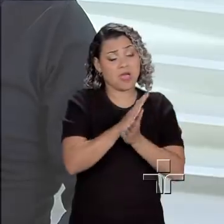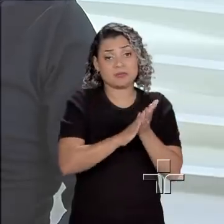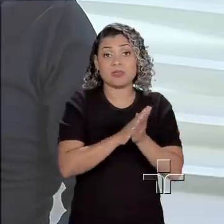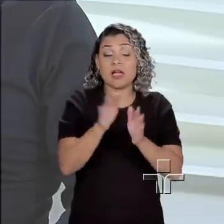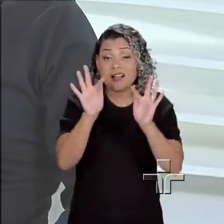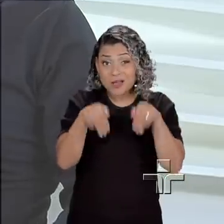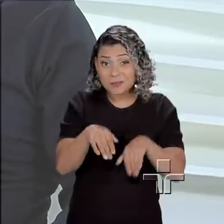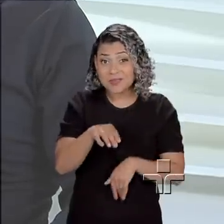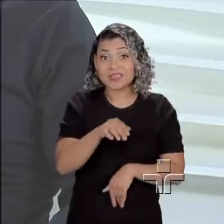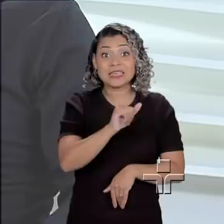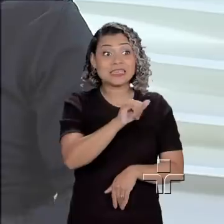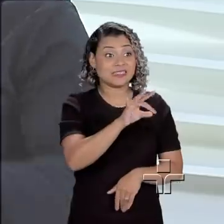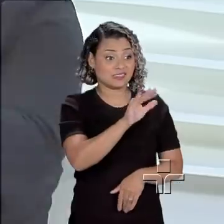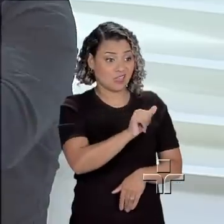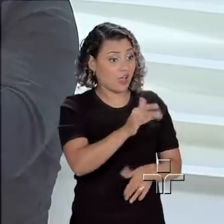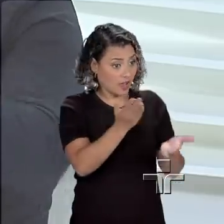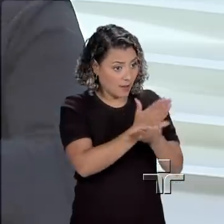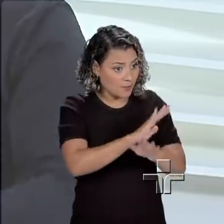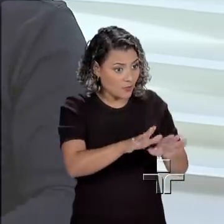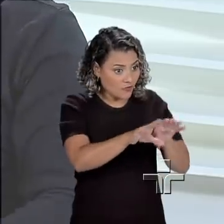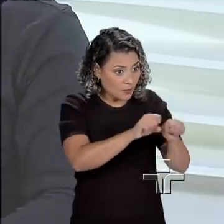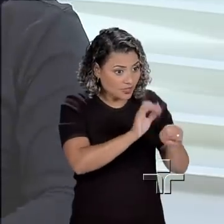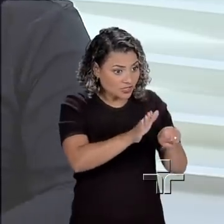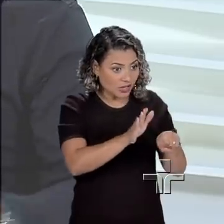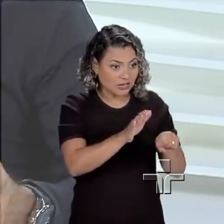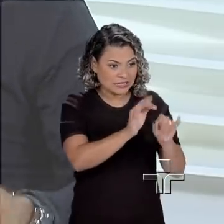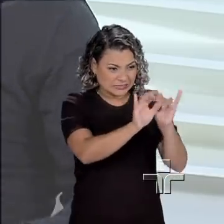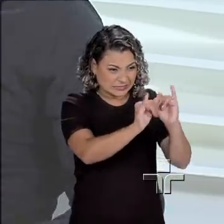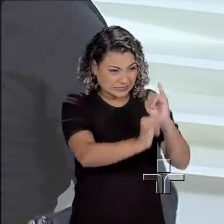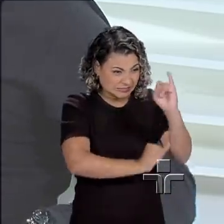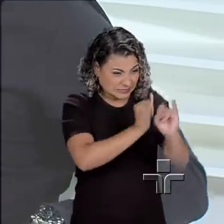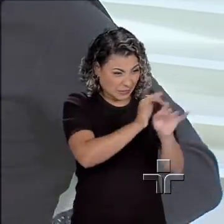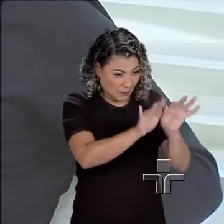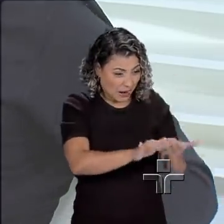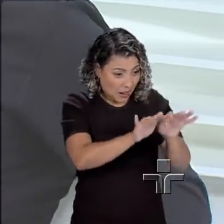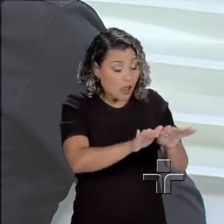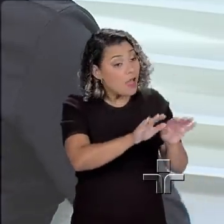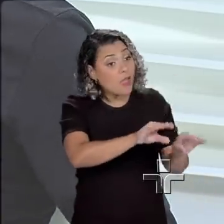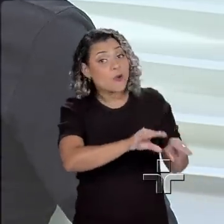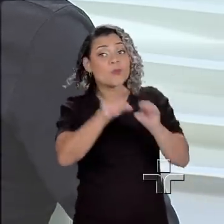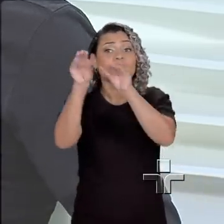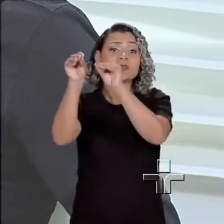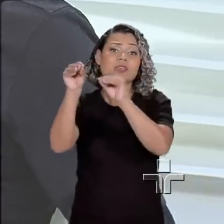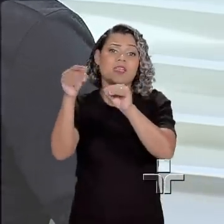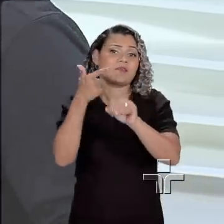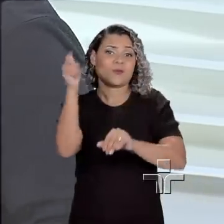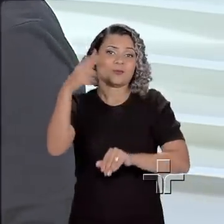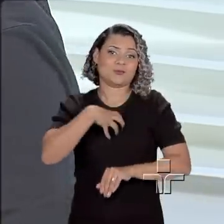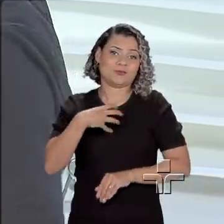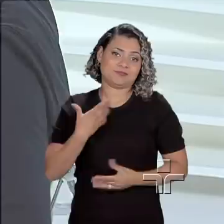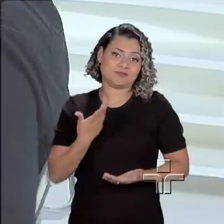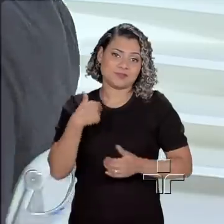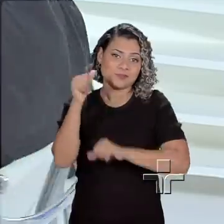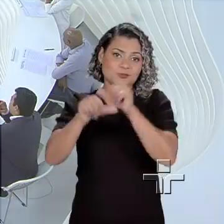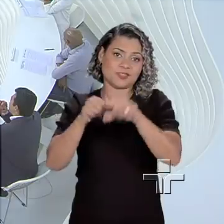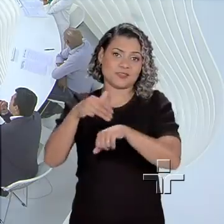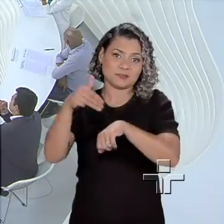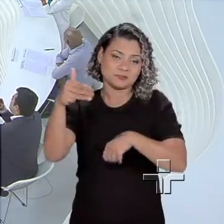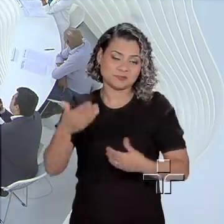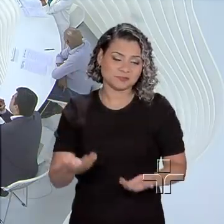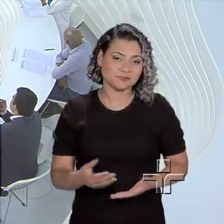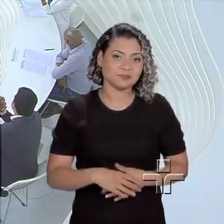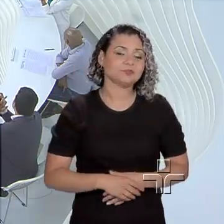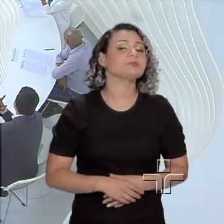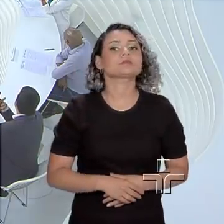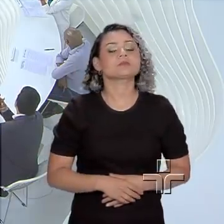esse negócio vai desandar, eu vou fazer outra coisa, que é essa história de programar computador. E eu me mudei imediatamente para isso. Professor Alexandra queria fazer uma pergunta. E